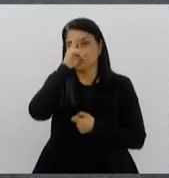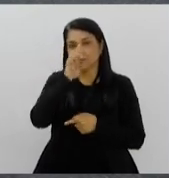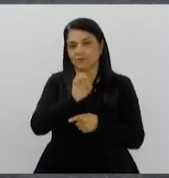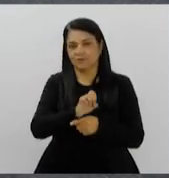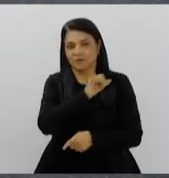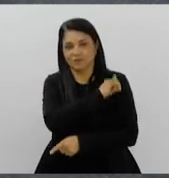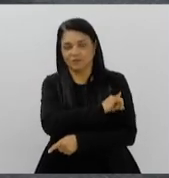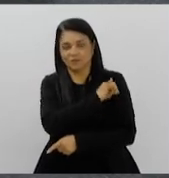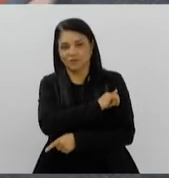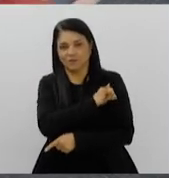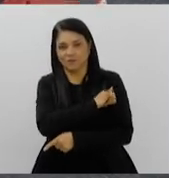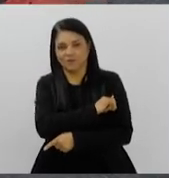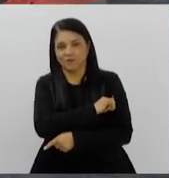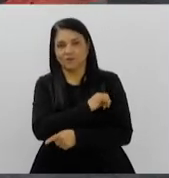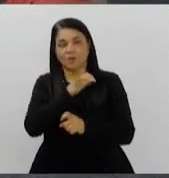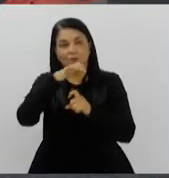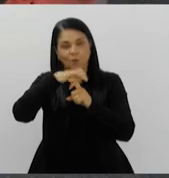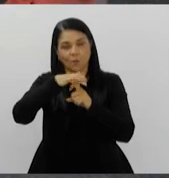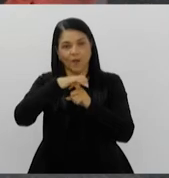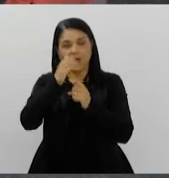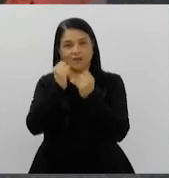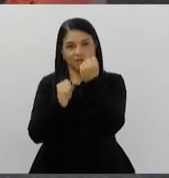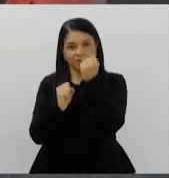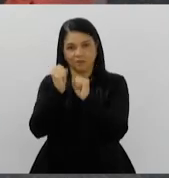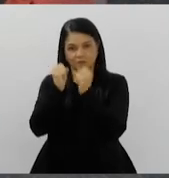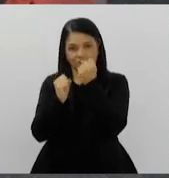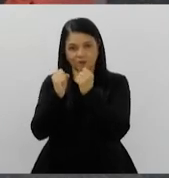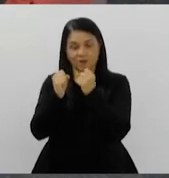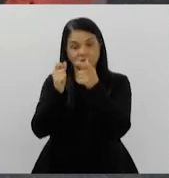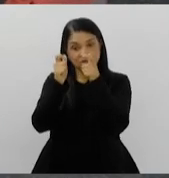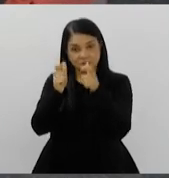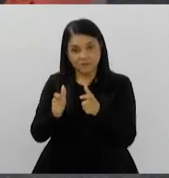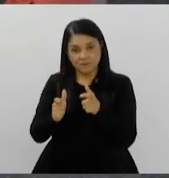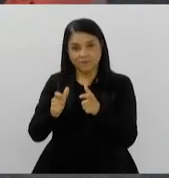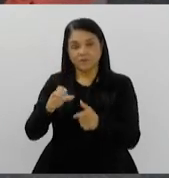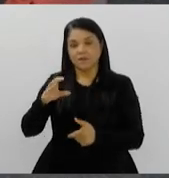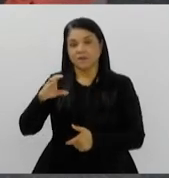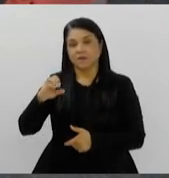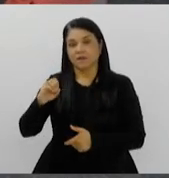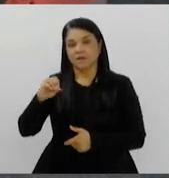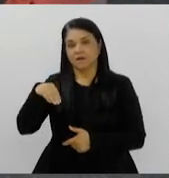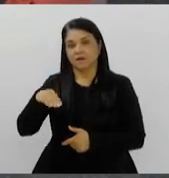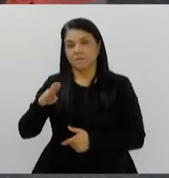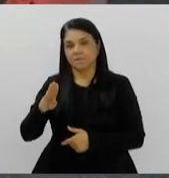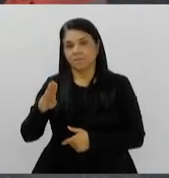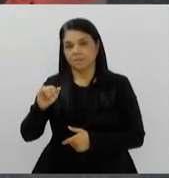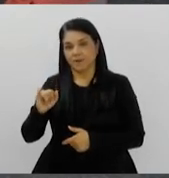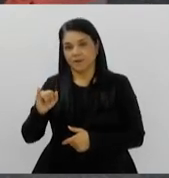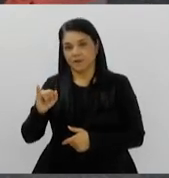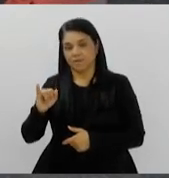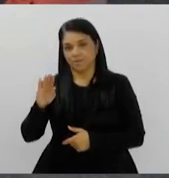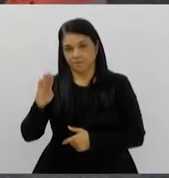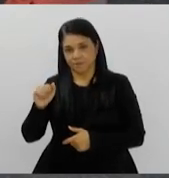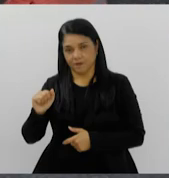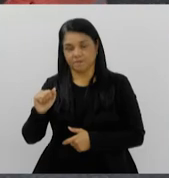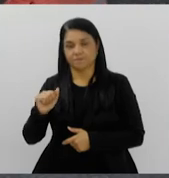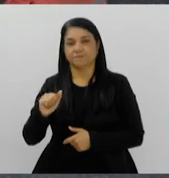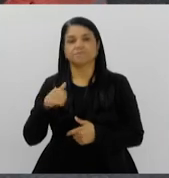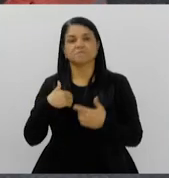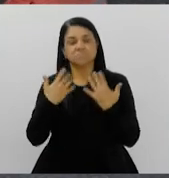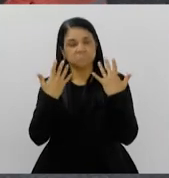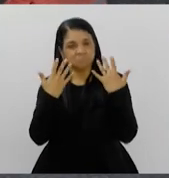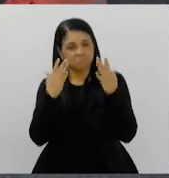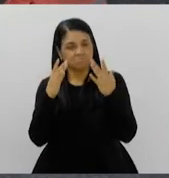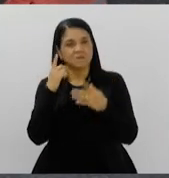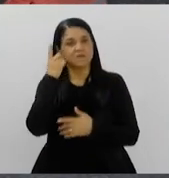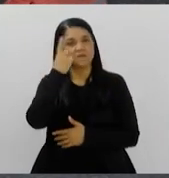de Janeiro o Parque Industrial, situado na Companhia Cambaíba e da Outras Providências. Parabéns